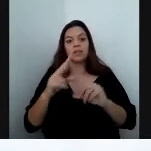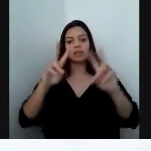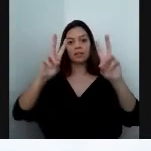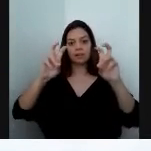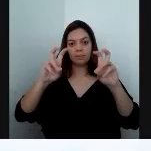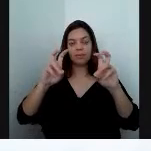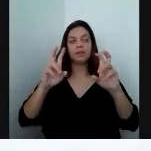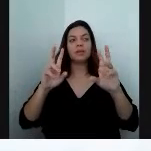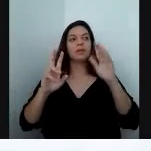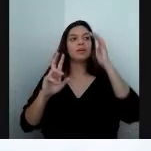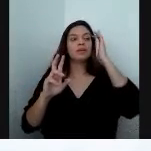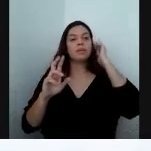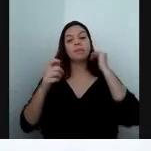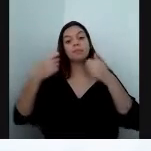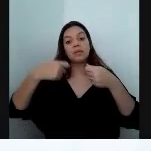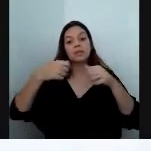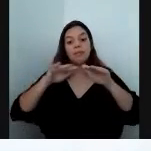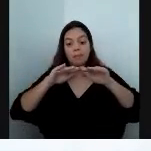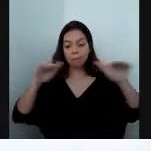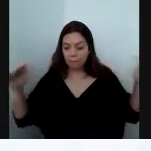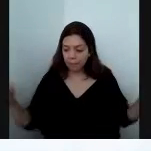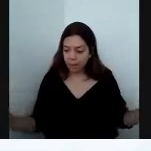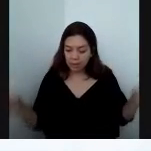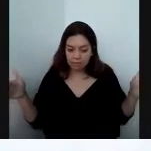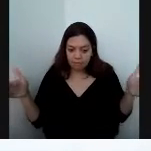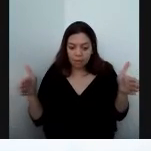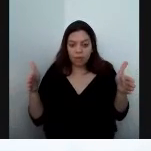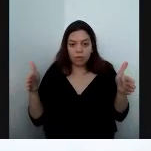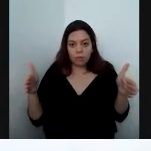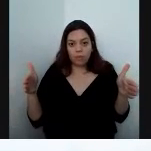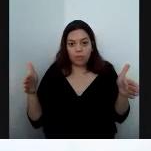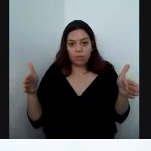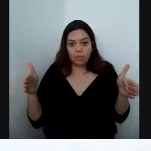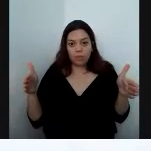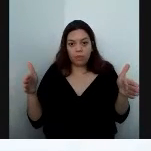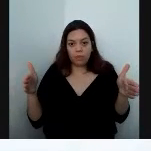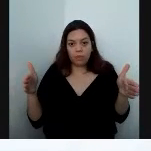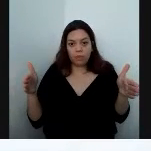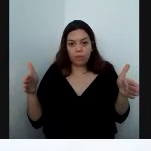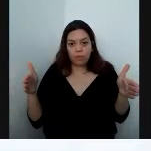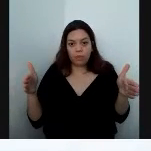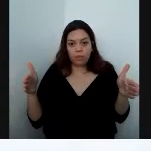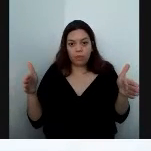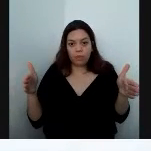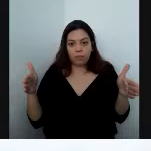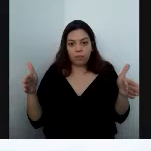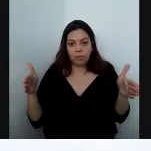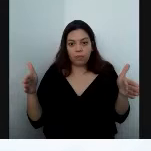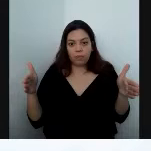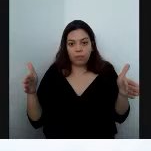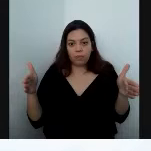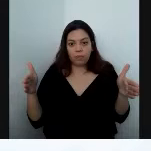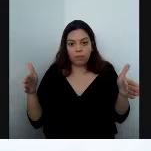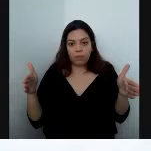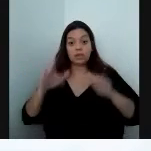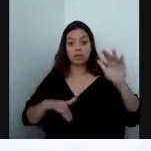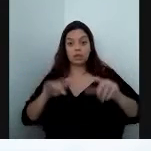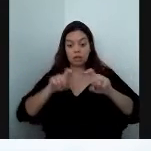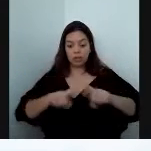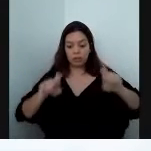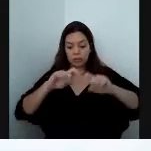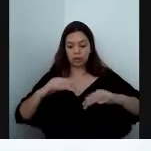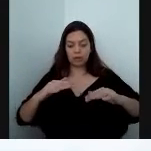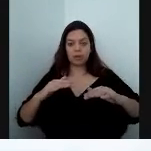sim. como é que se diz, a distância, a pessoa estava com o computador na perna, trabalhando. Então, isso também é uma coisa